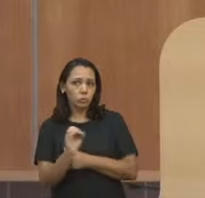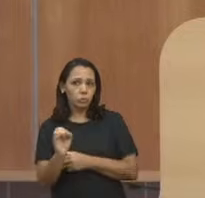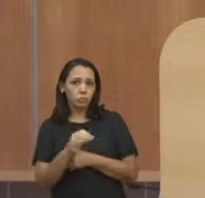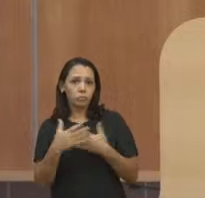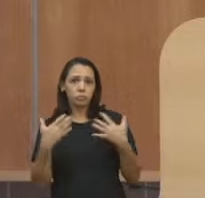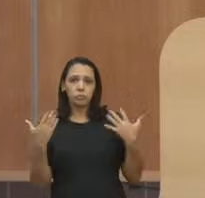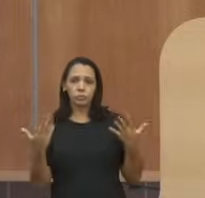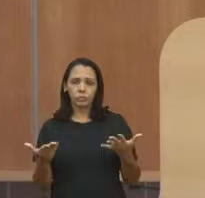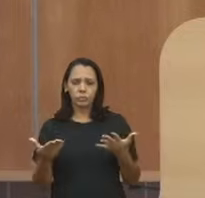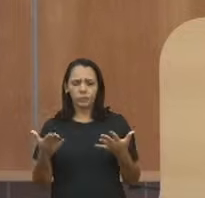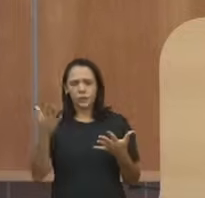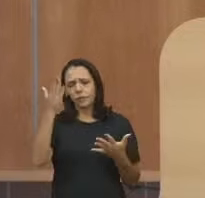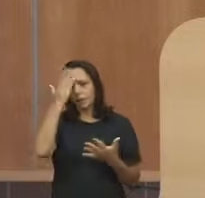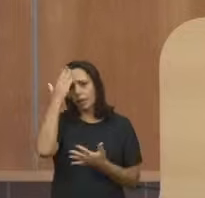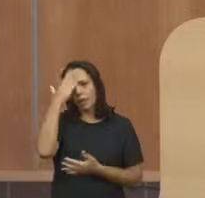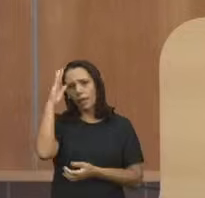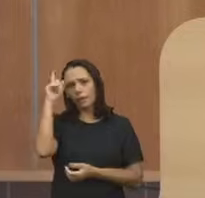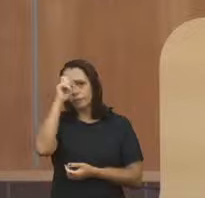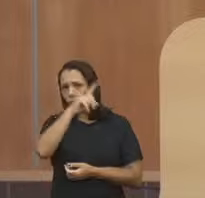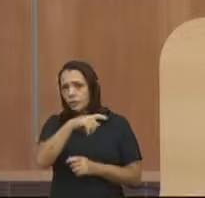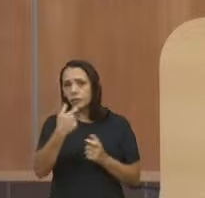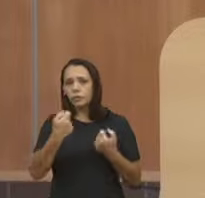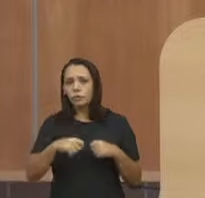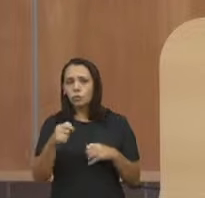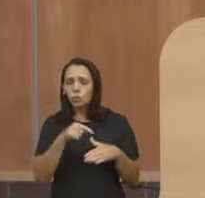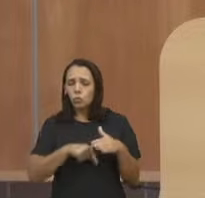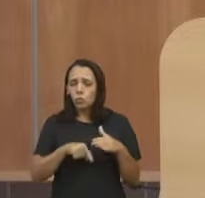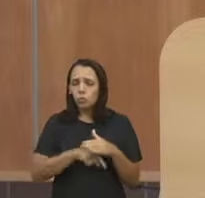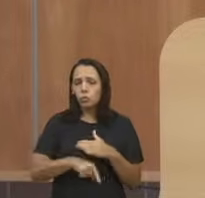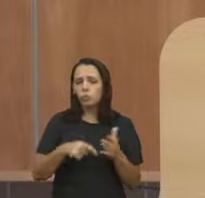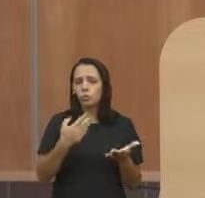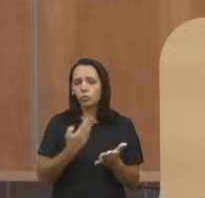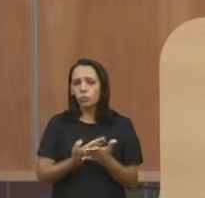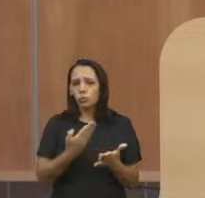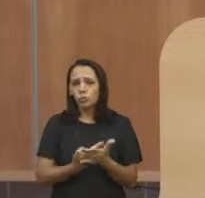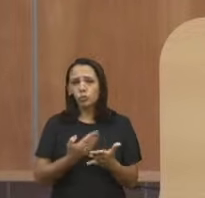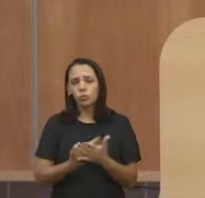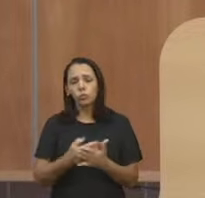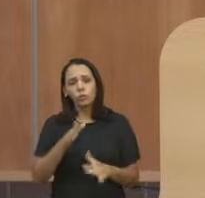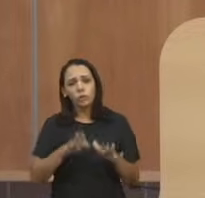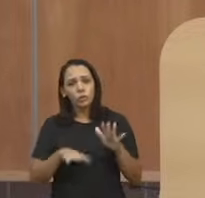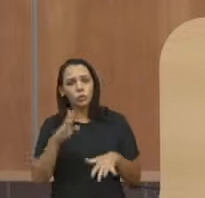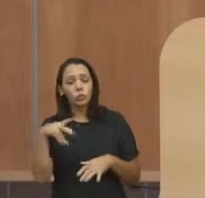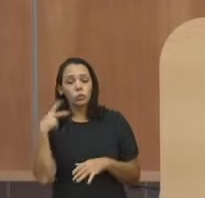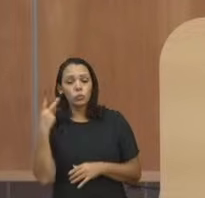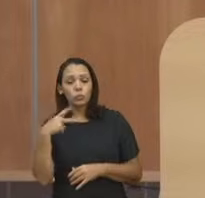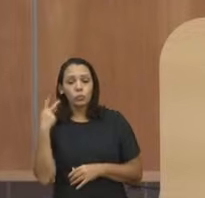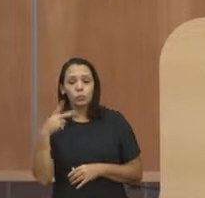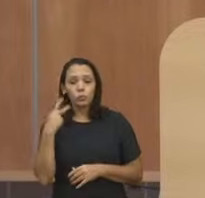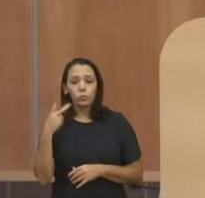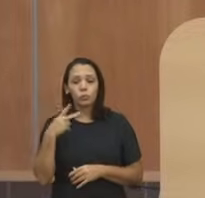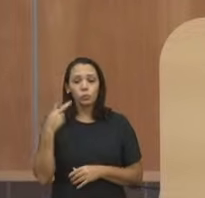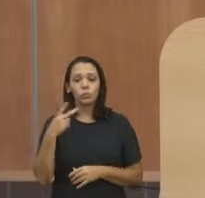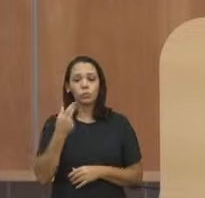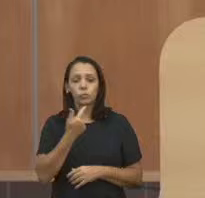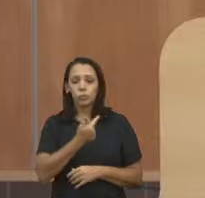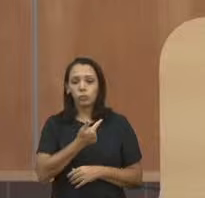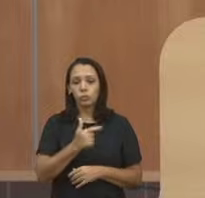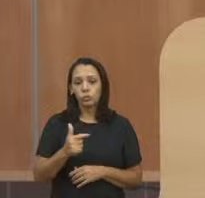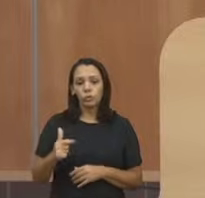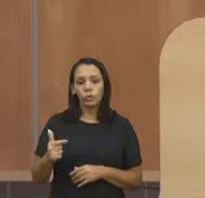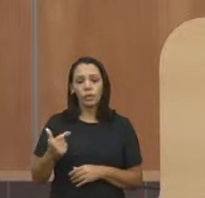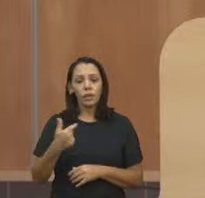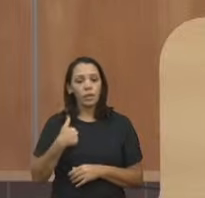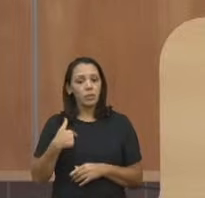muito complexa, exige um aprofundamento que, às vezes, os vereadores, pessoalmente, não têm. Eu, por